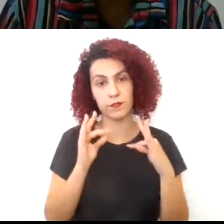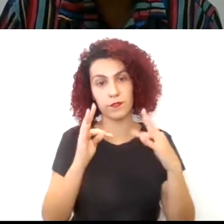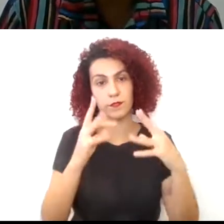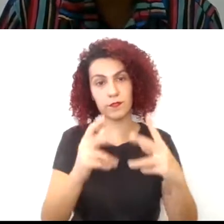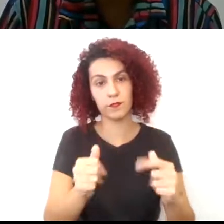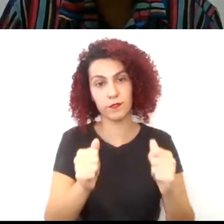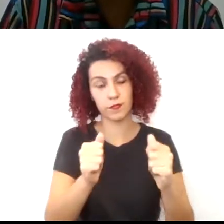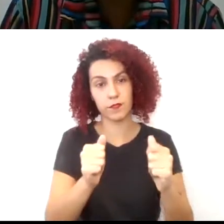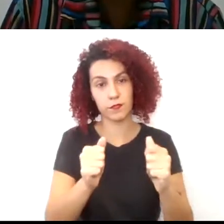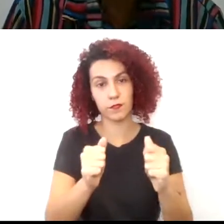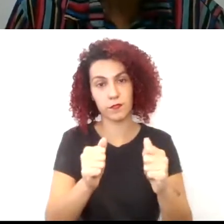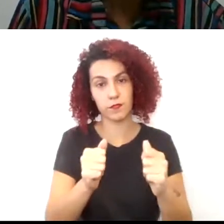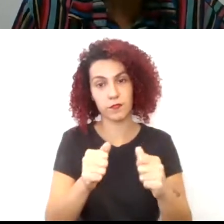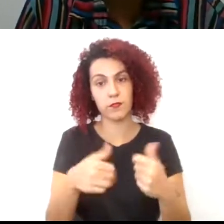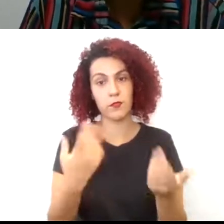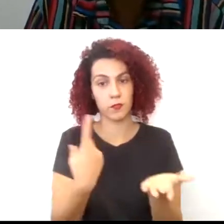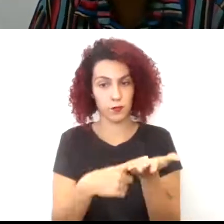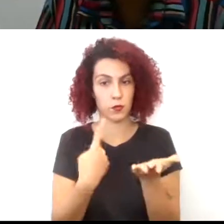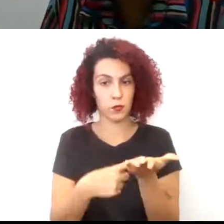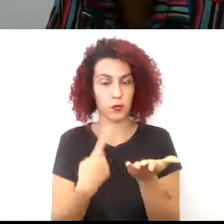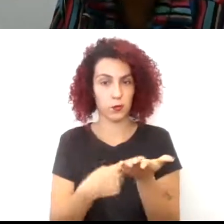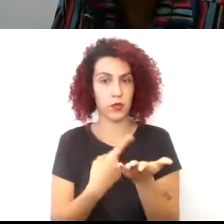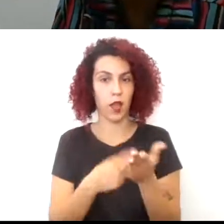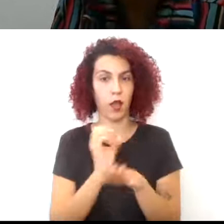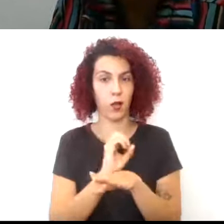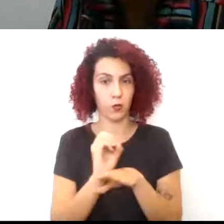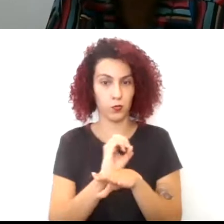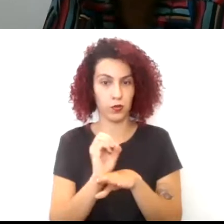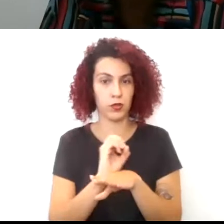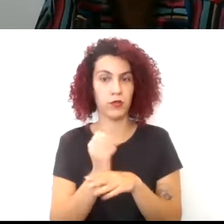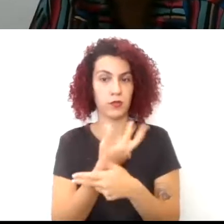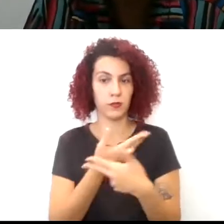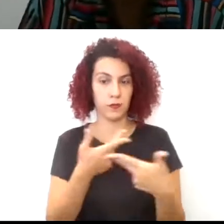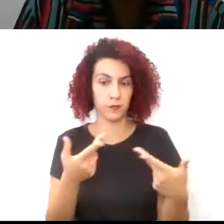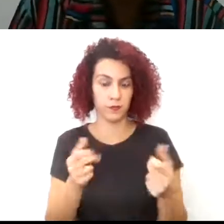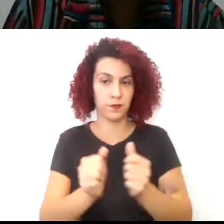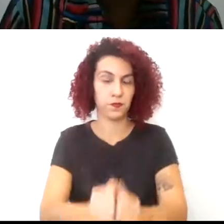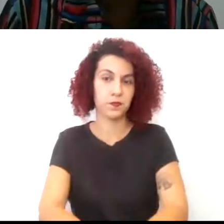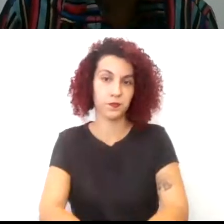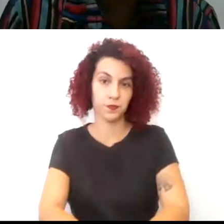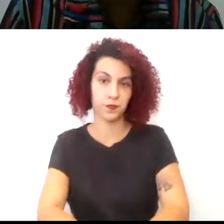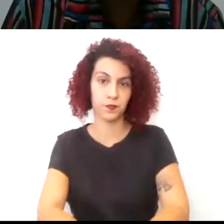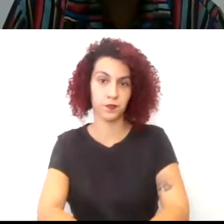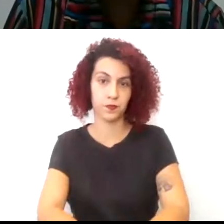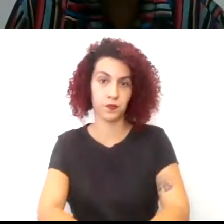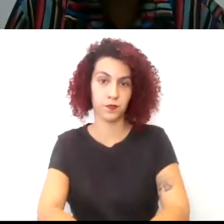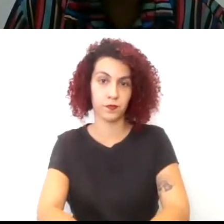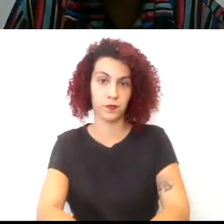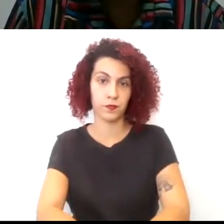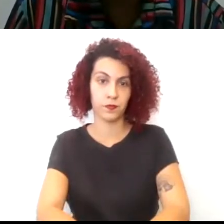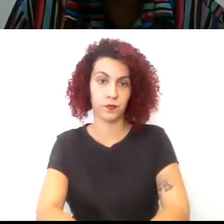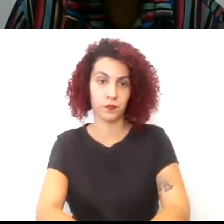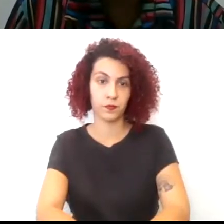e vamos fazer vamos fazer aí essa essa esse minicurso pode ser outro tema também